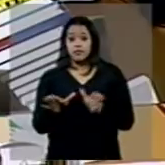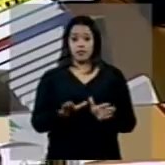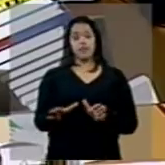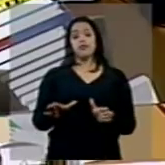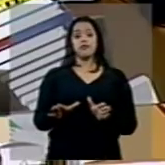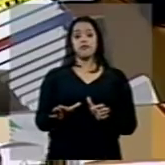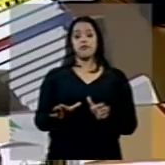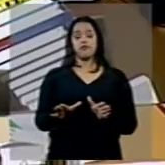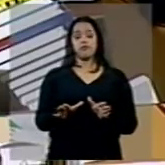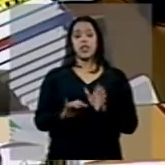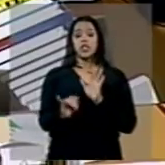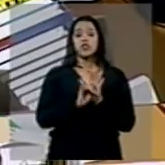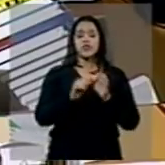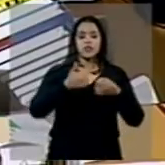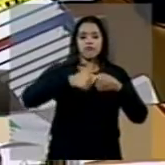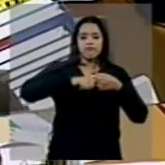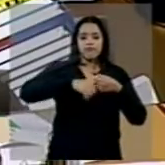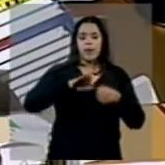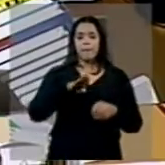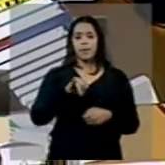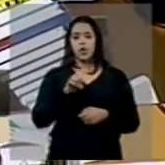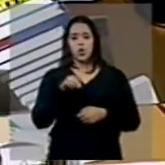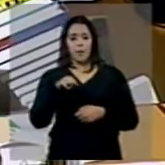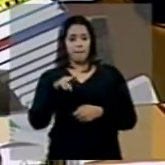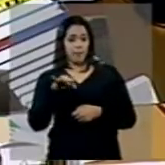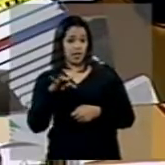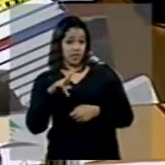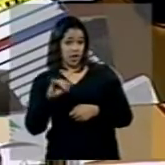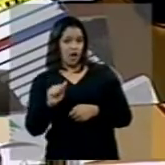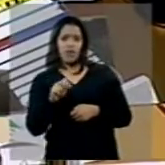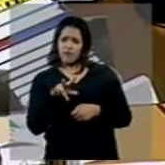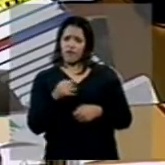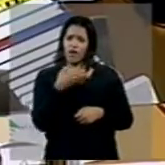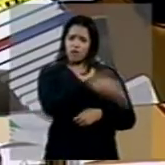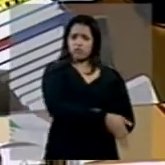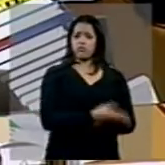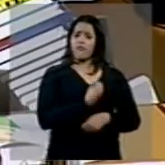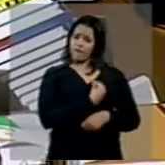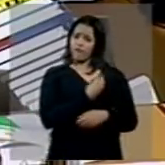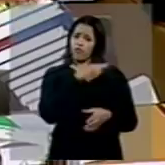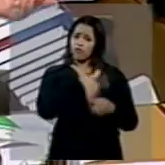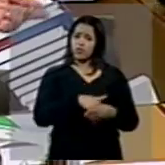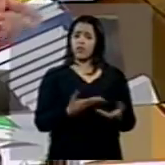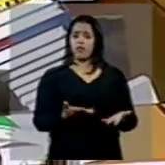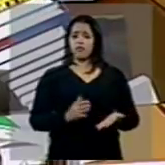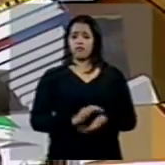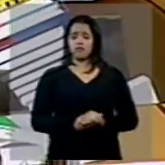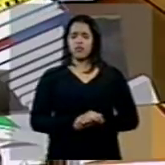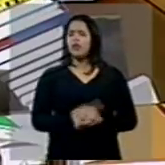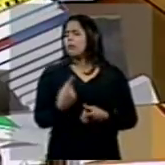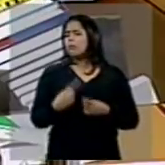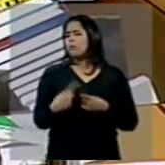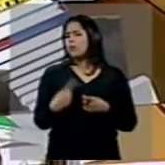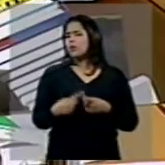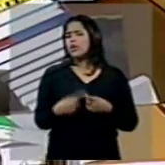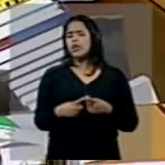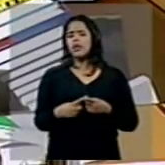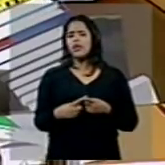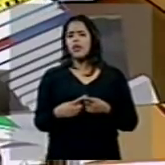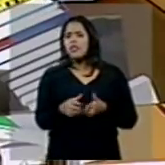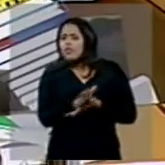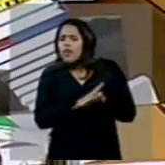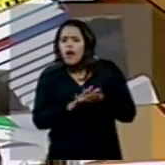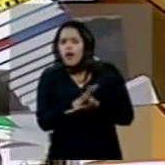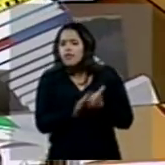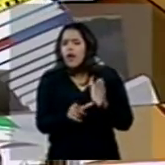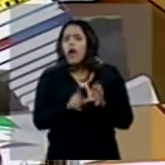à identificação biométrica e votarão. Por que então, sem cogitar aqui de